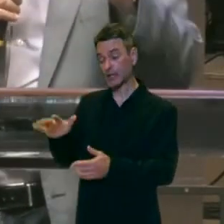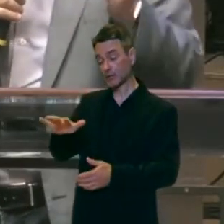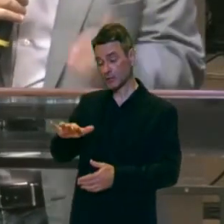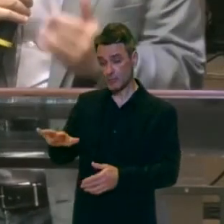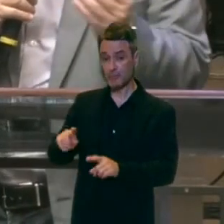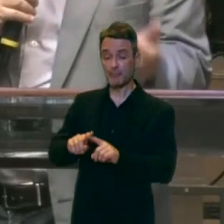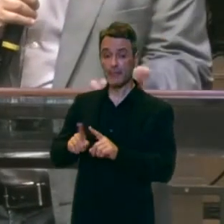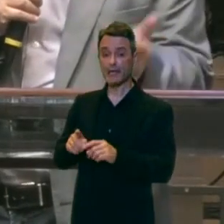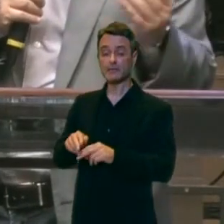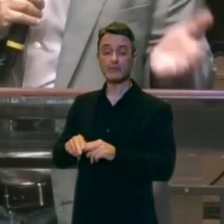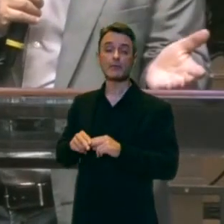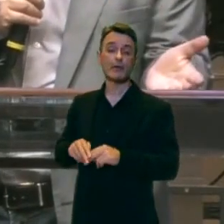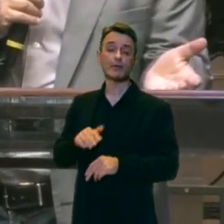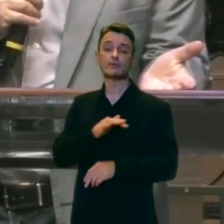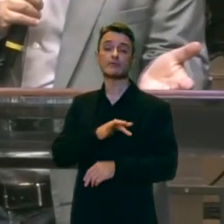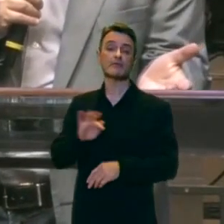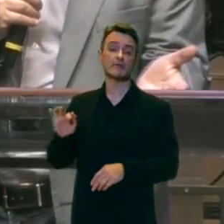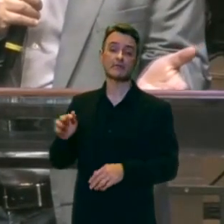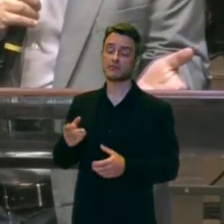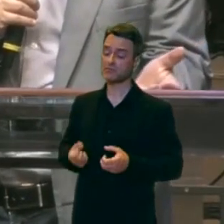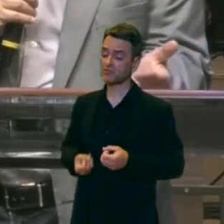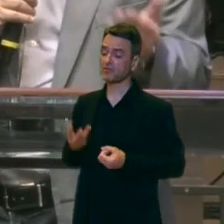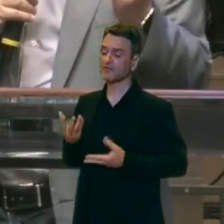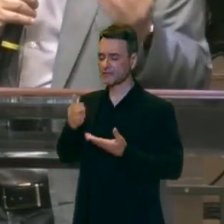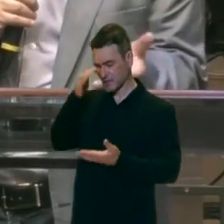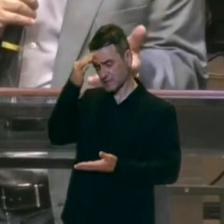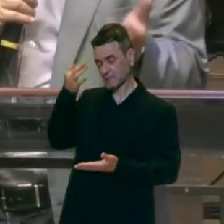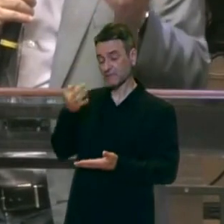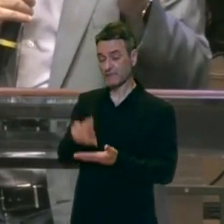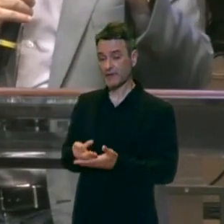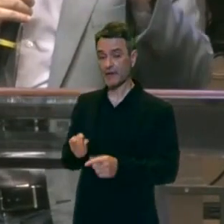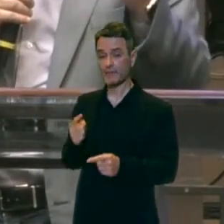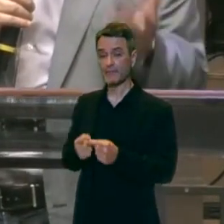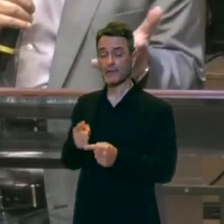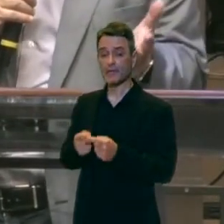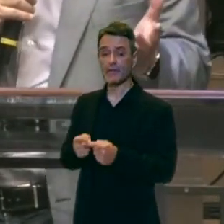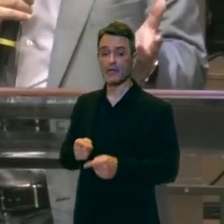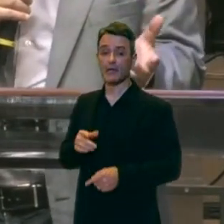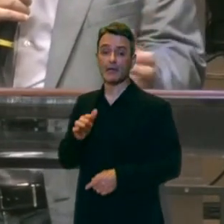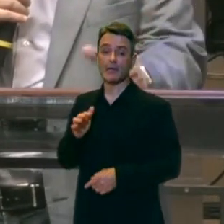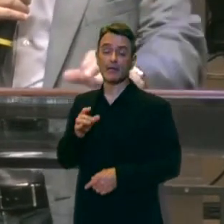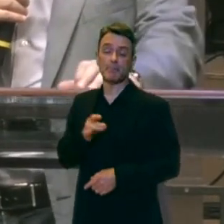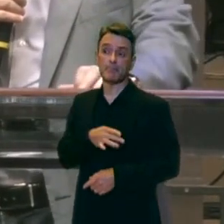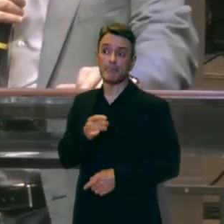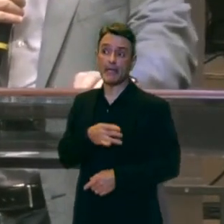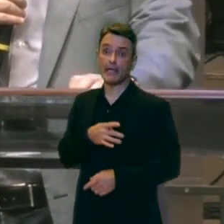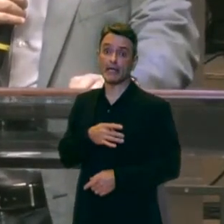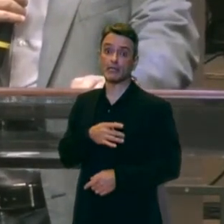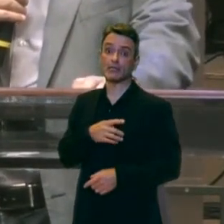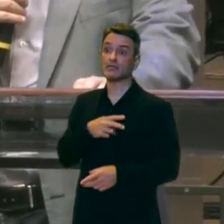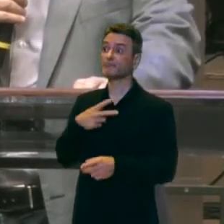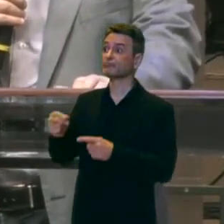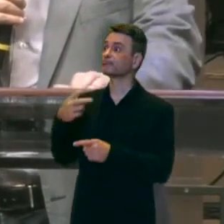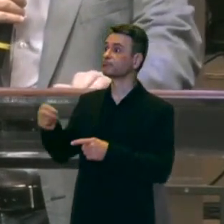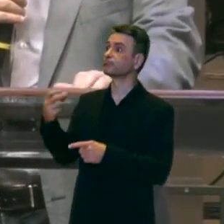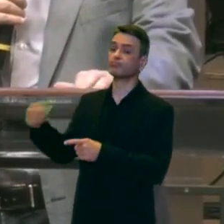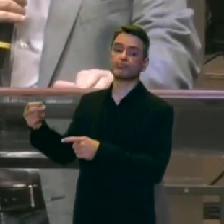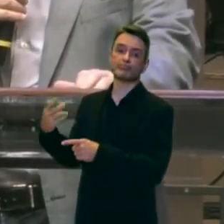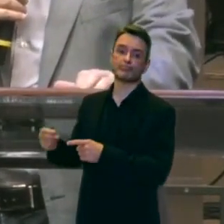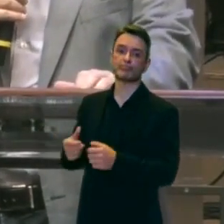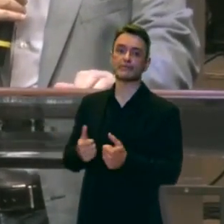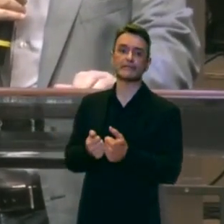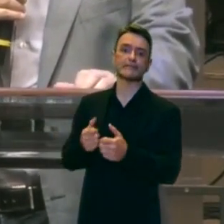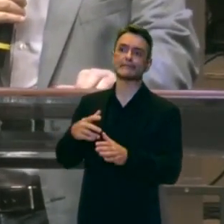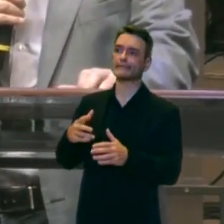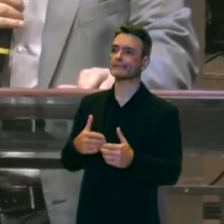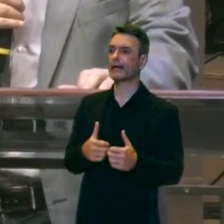fariseus não confessavam a sua fé, com medo de serem expulsos da sinagoga, pois preferiam